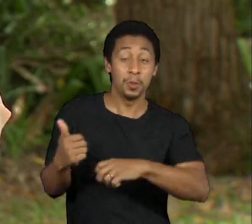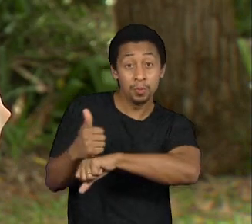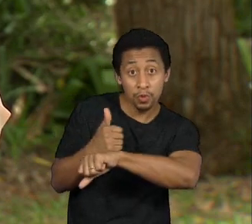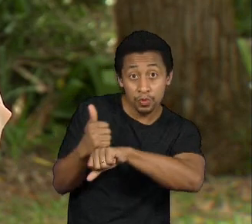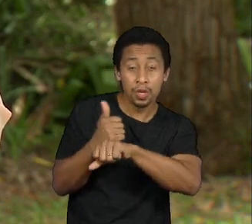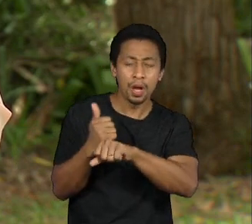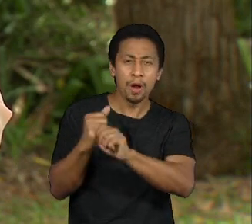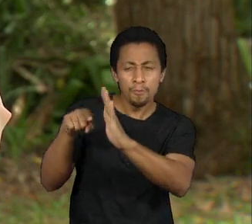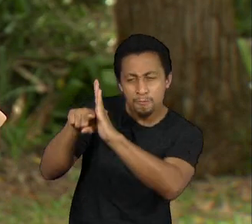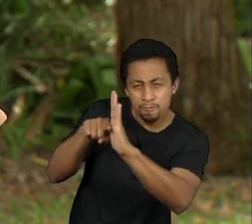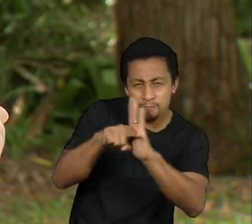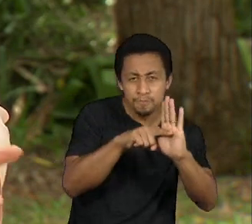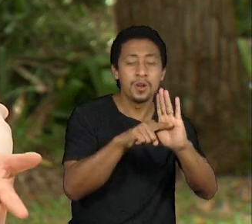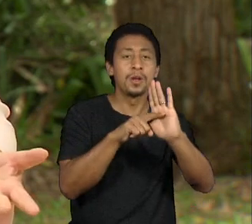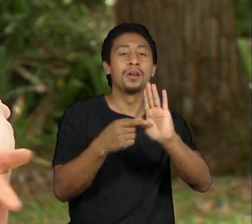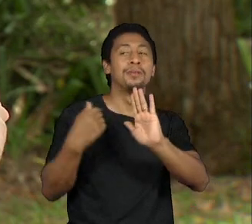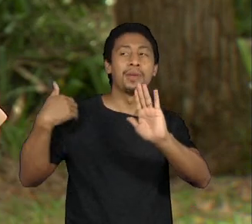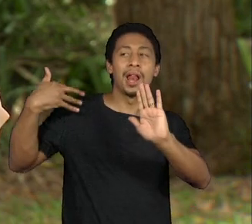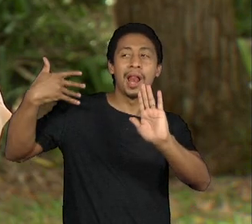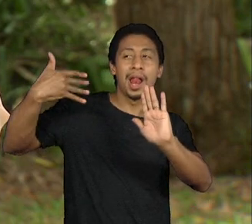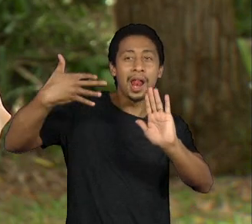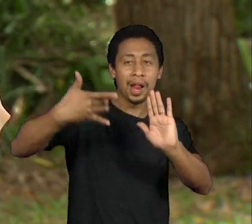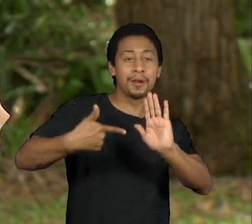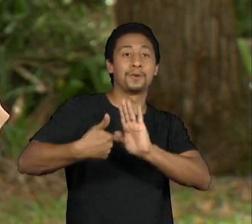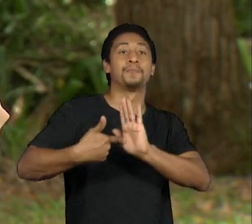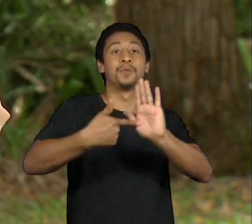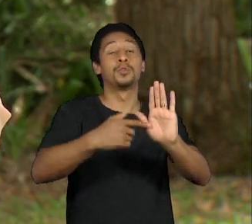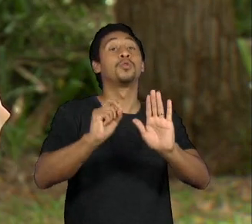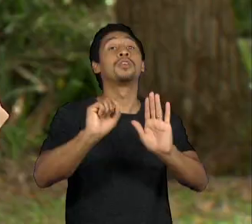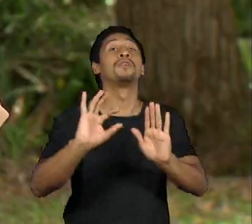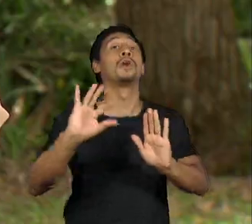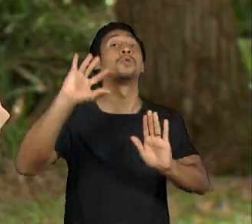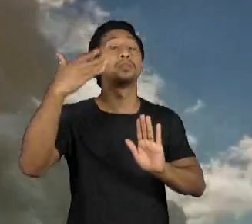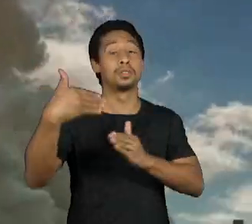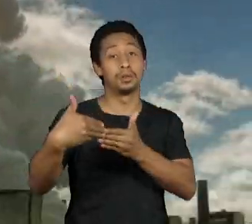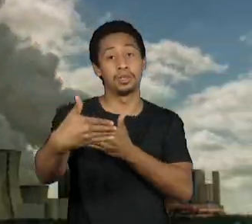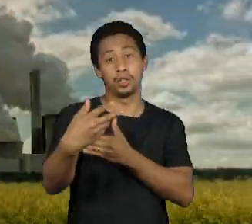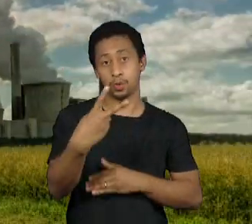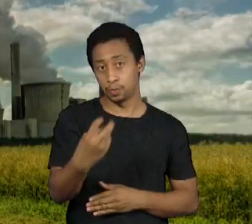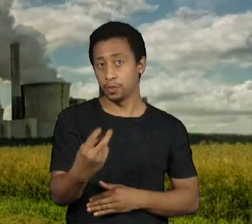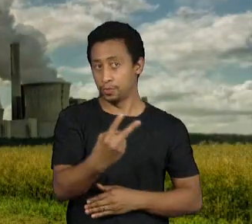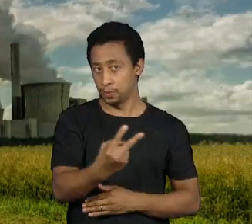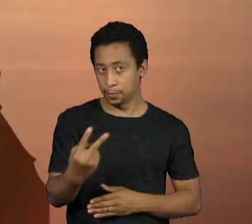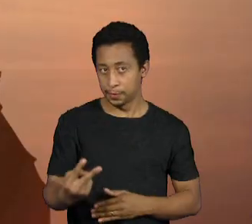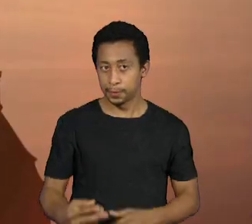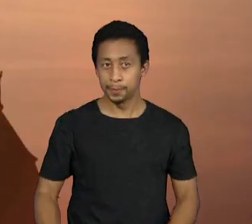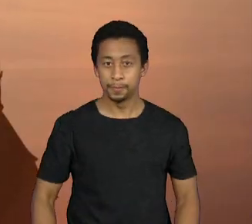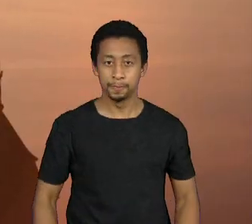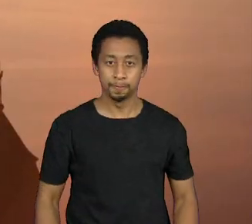um balanço do ano e previsões para 2022.